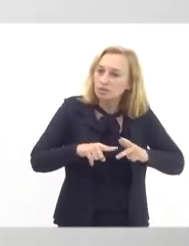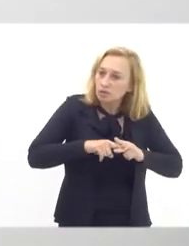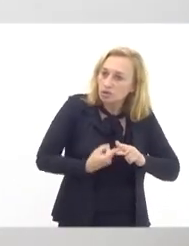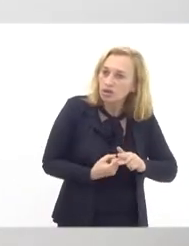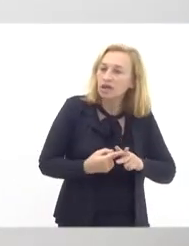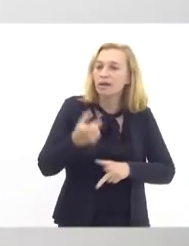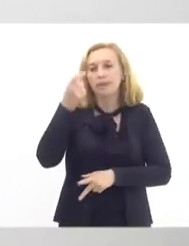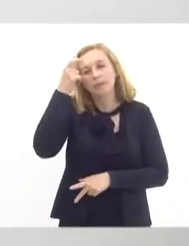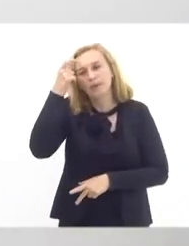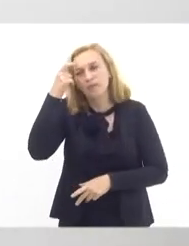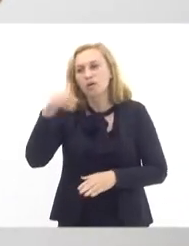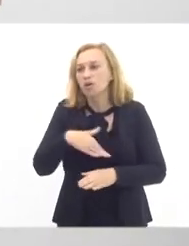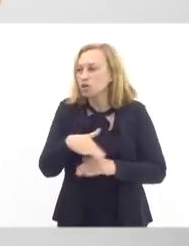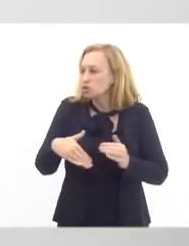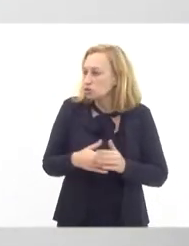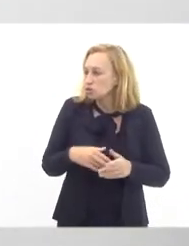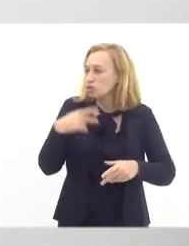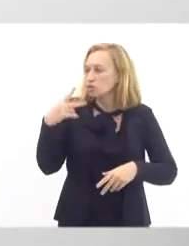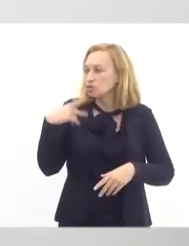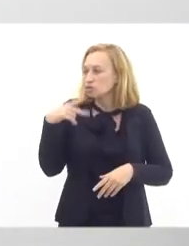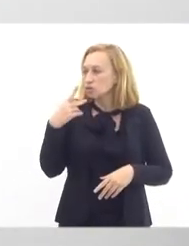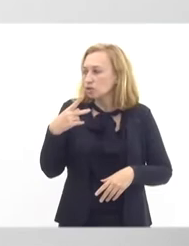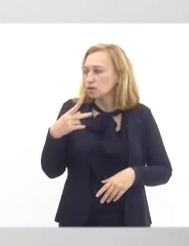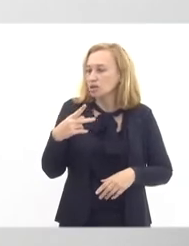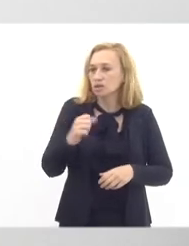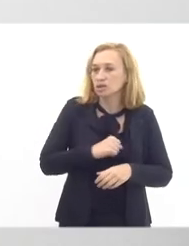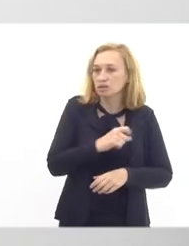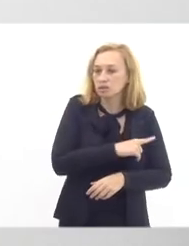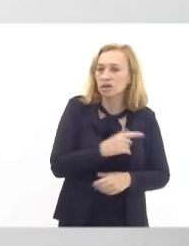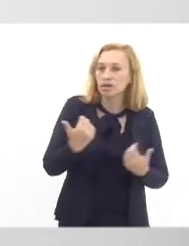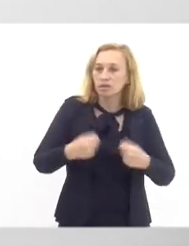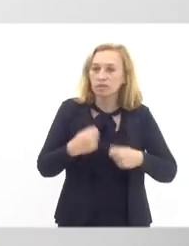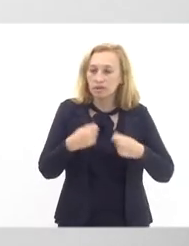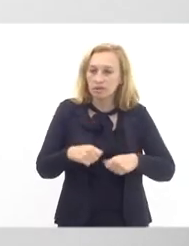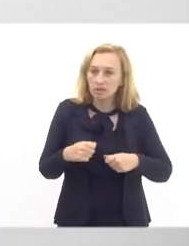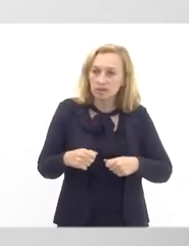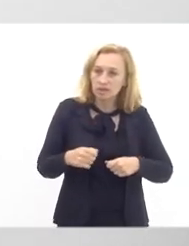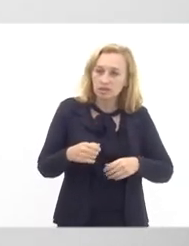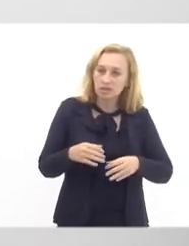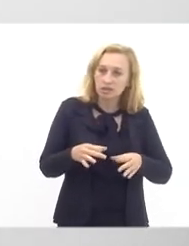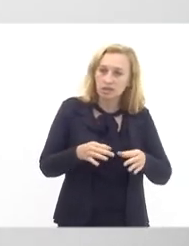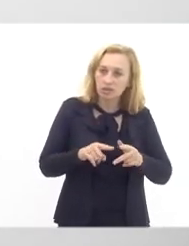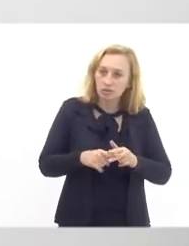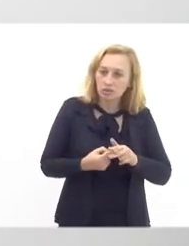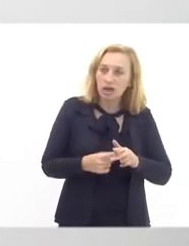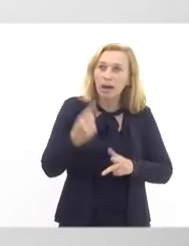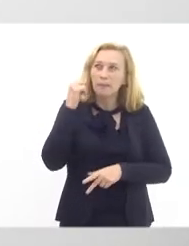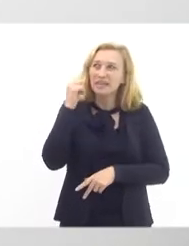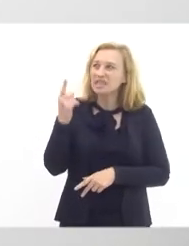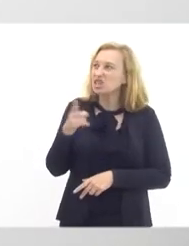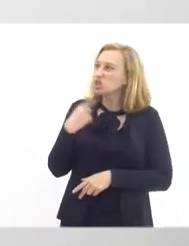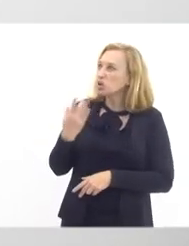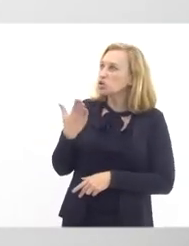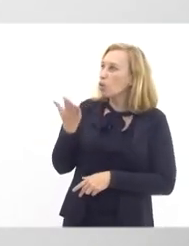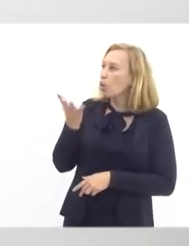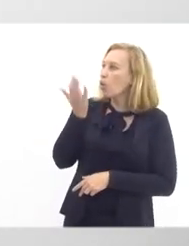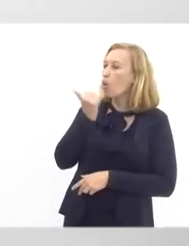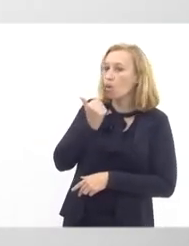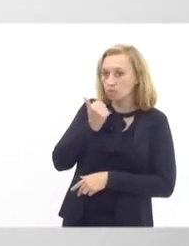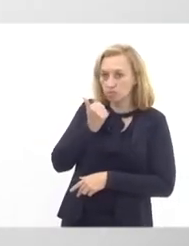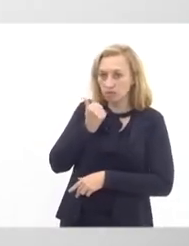a memória de que todos os políticos de São Gonçalo têm a mania de asfaltar. Eu acho que eles pensam que a gente come asfalto. Eu acho que é o